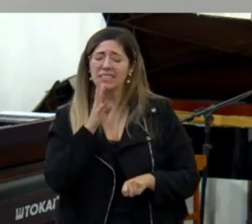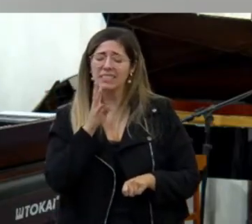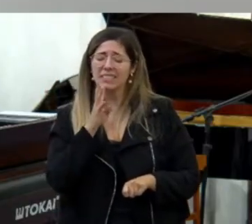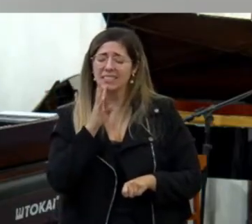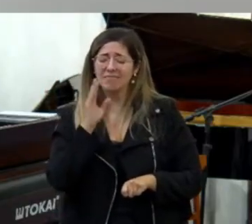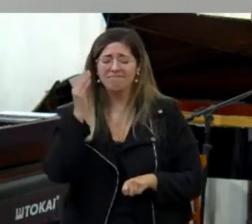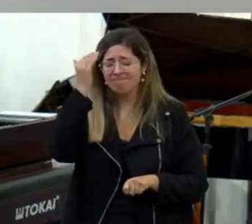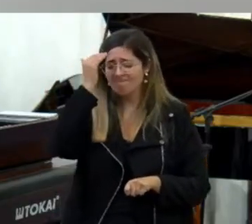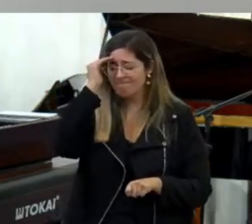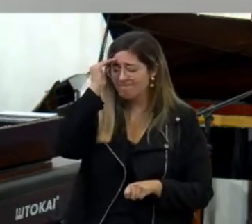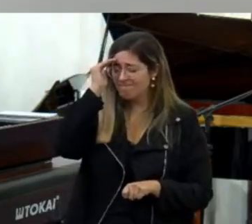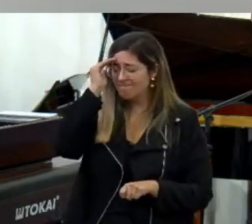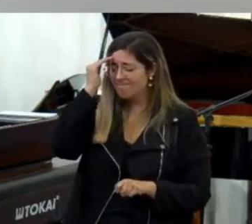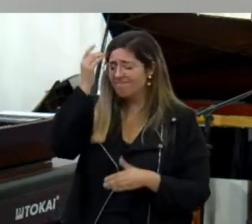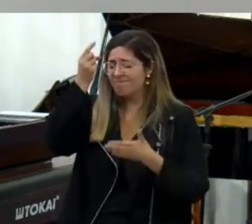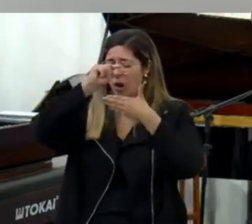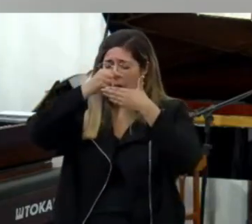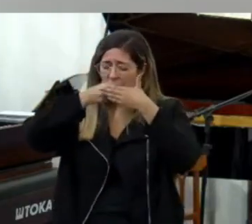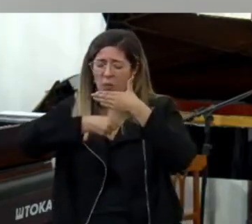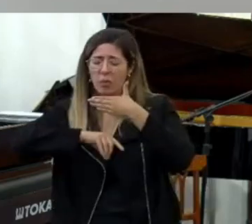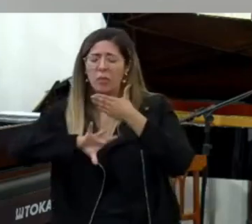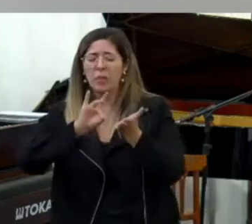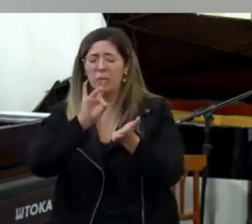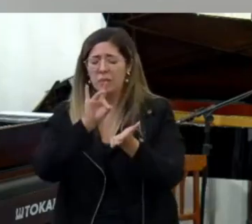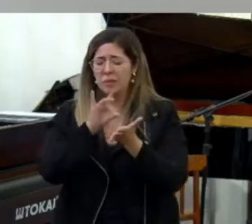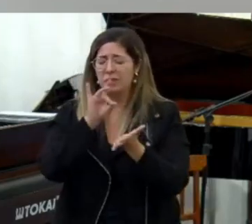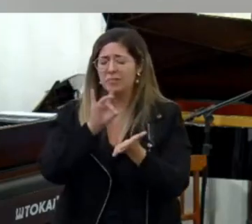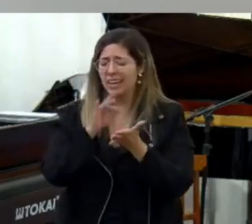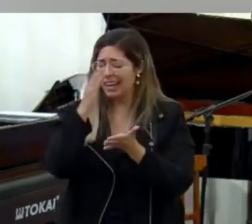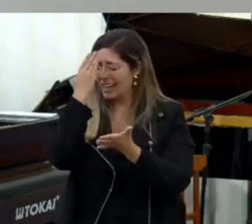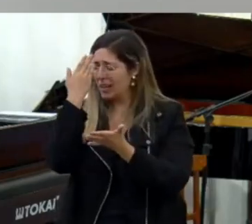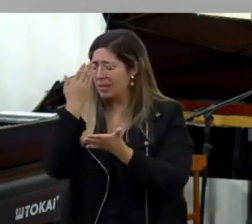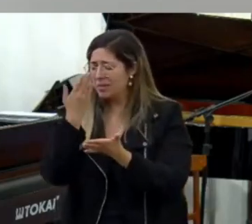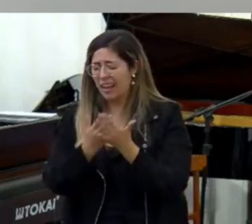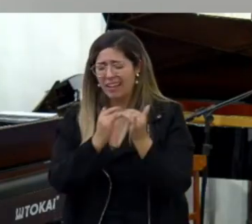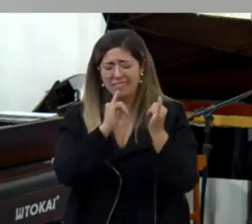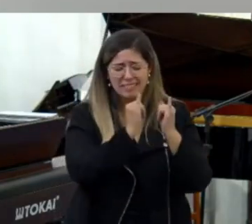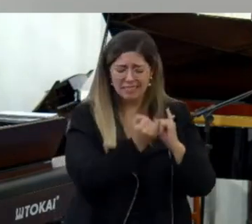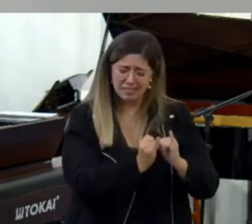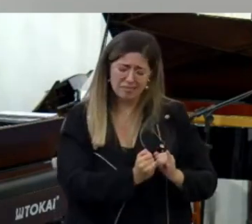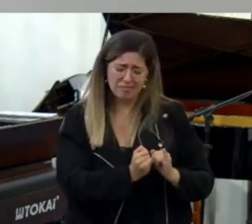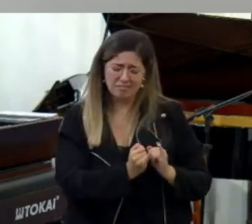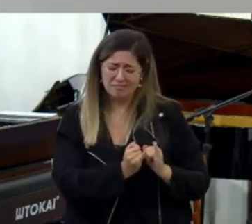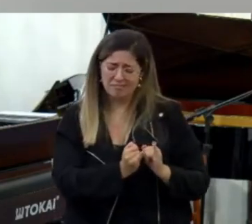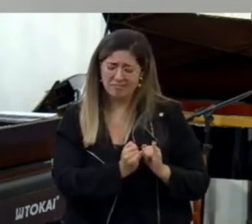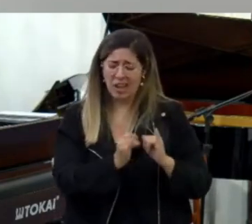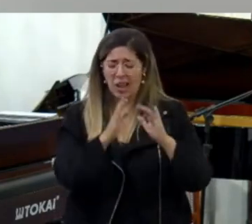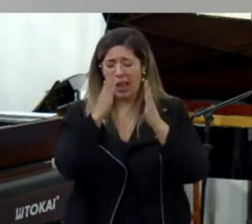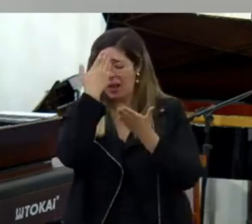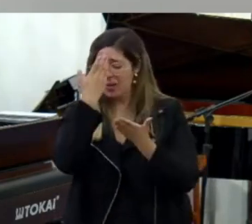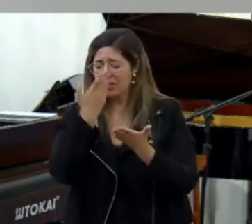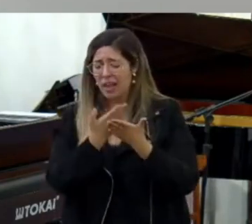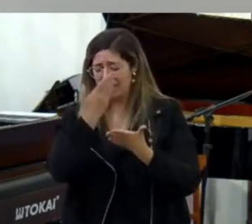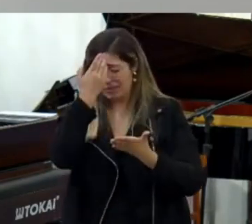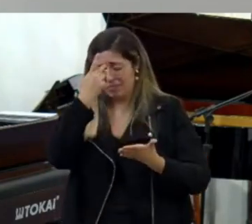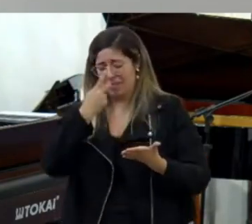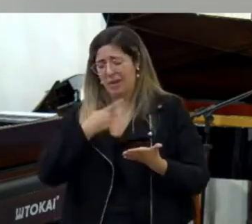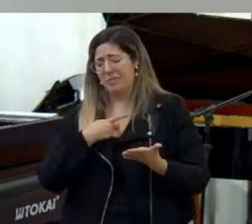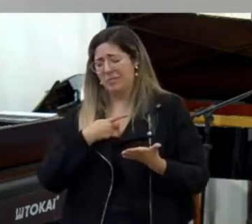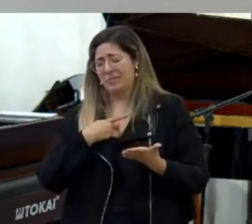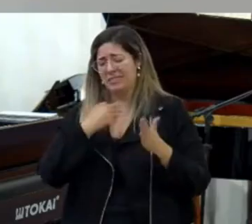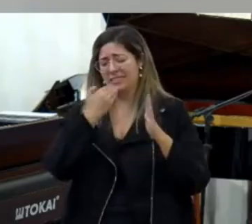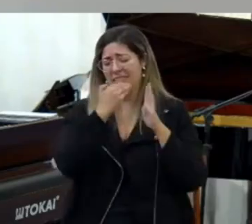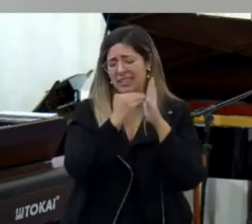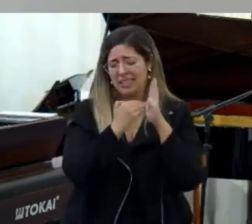tenha entendido isso, essa beleza, essa maravilha, e tenha confiado em tantas coisas, tenha confiado em si, tenha confiado nos seus planos,